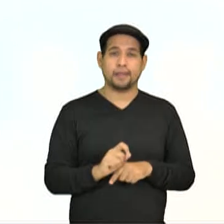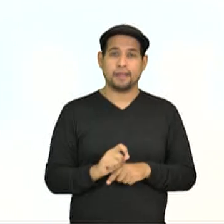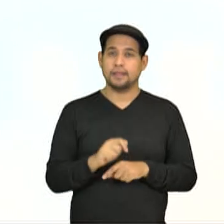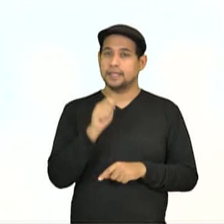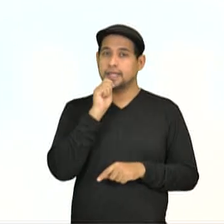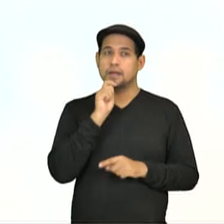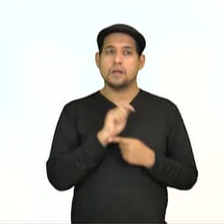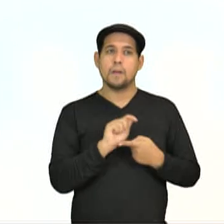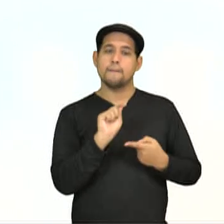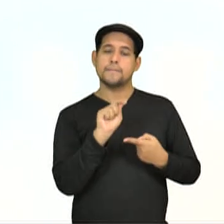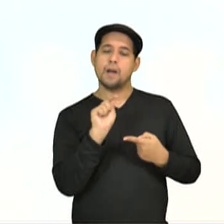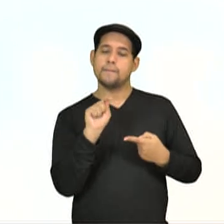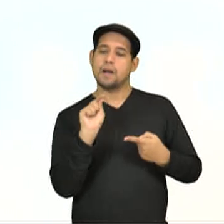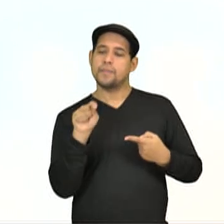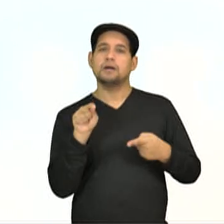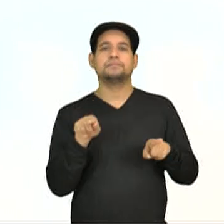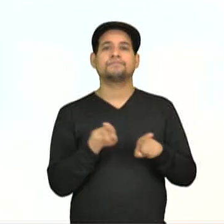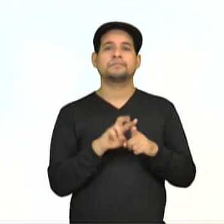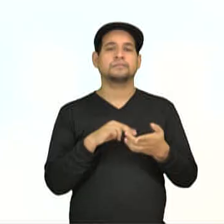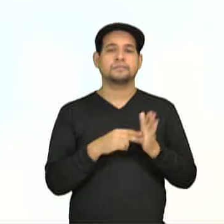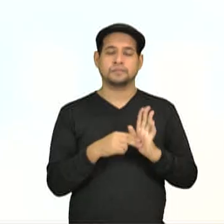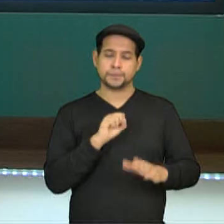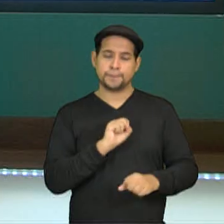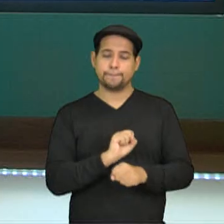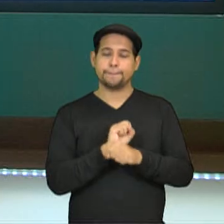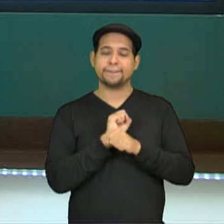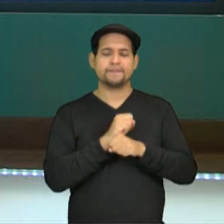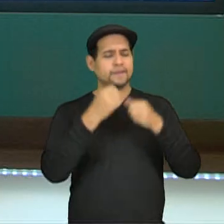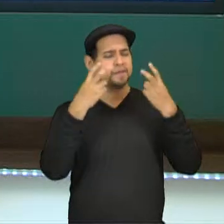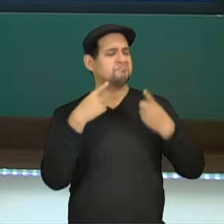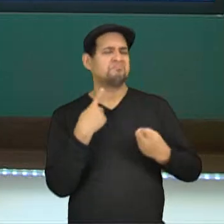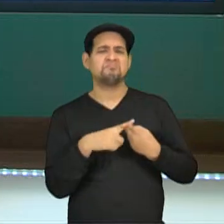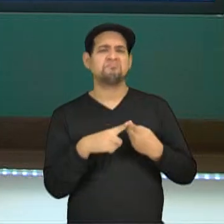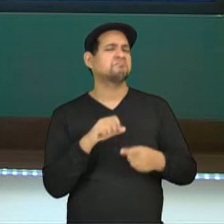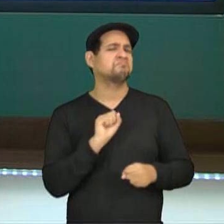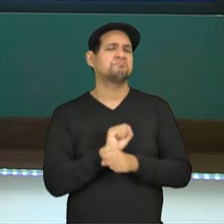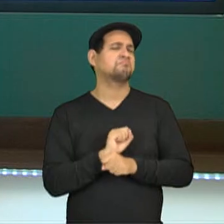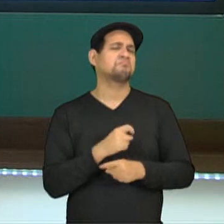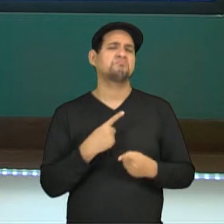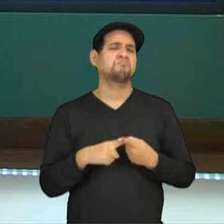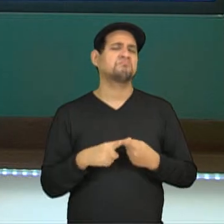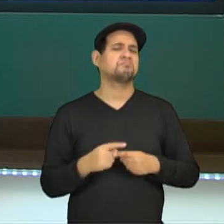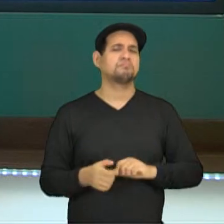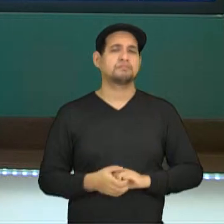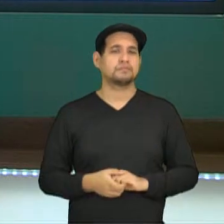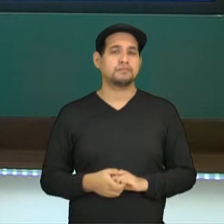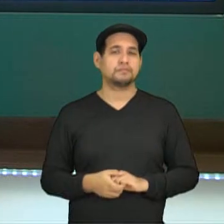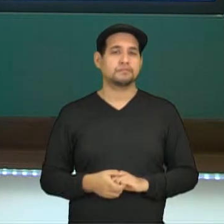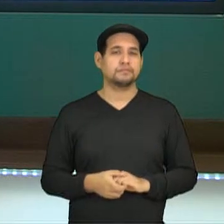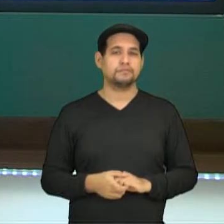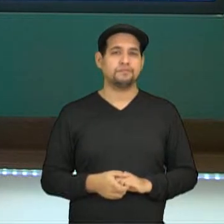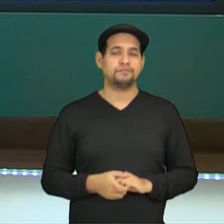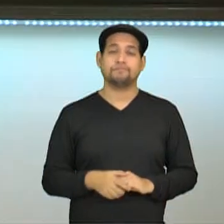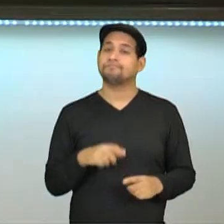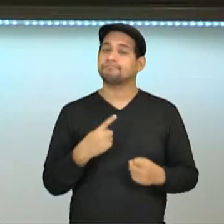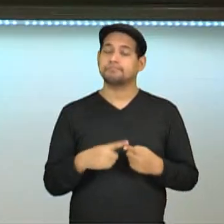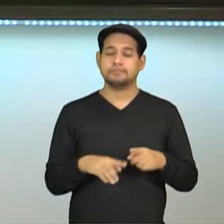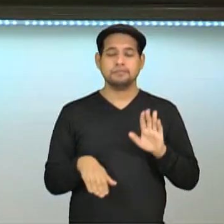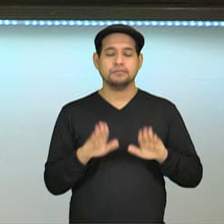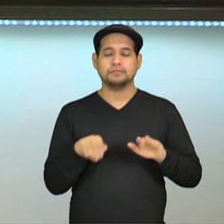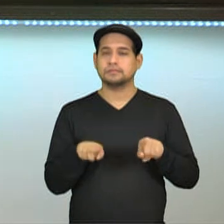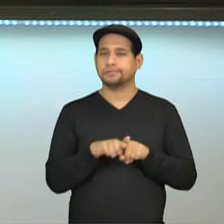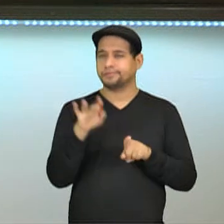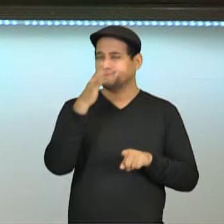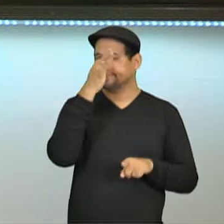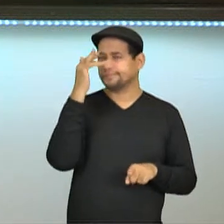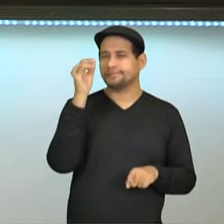gato fez pausas na fala. Por que ele fez essa pausa? E aí, por que que em alguns momentos as